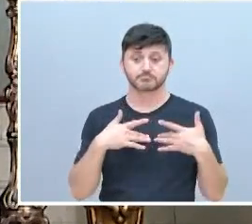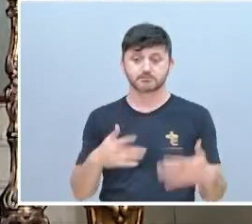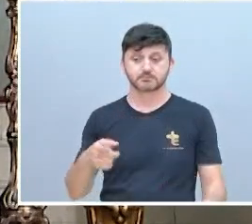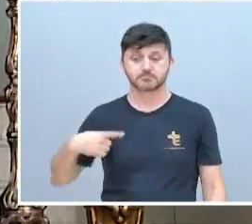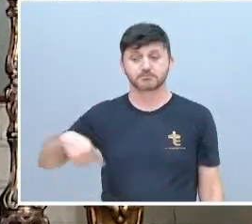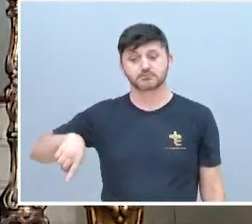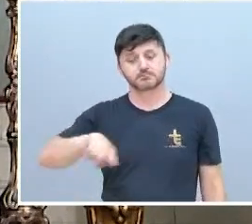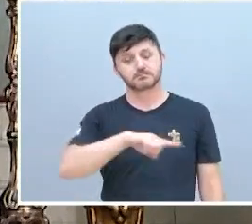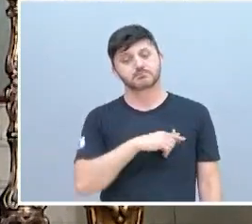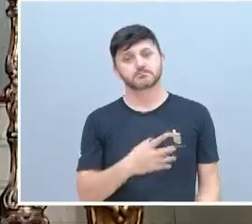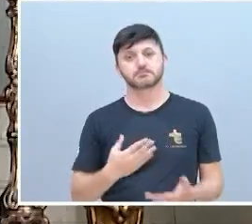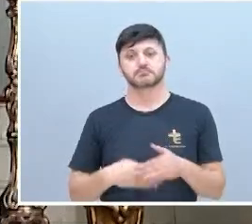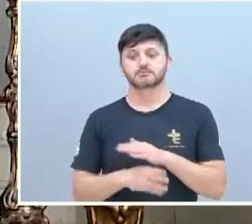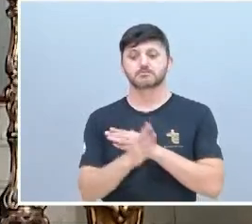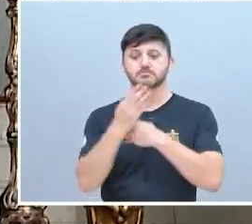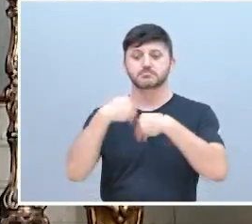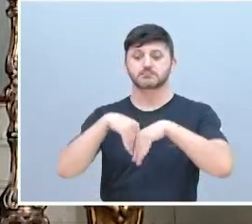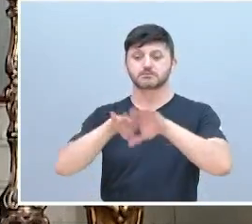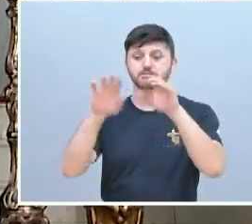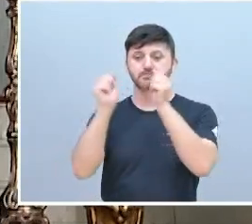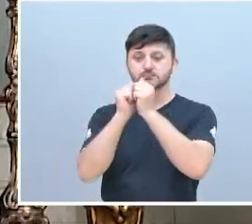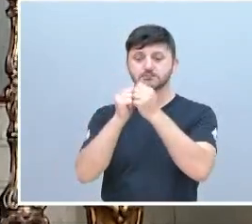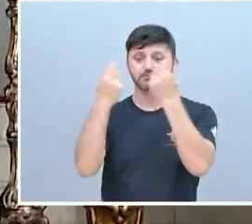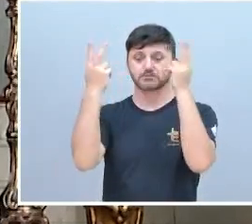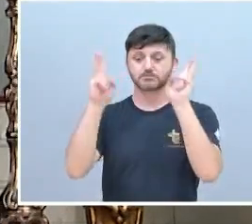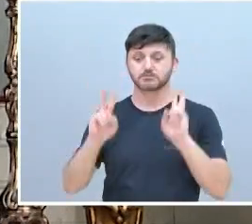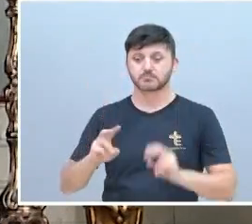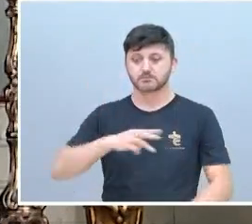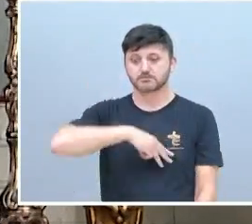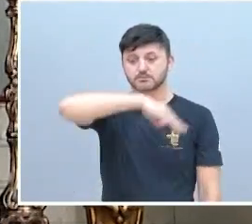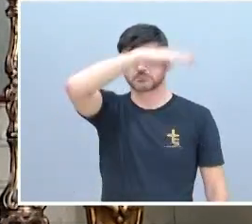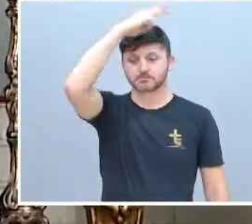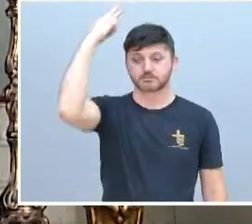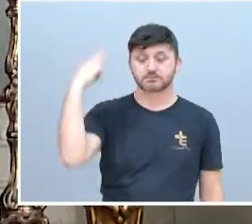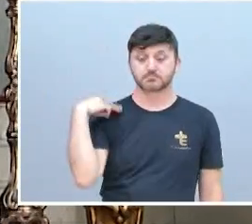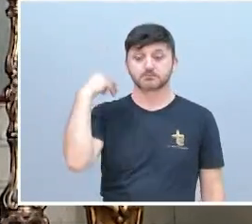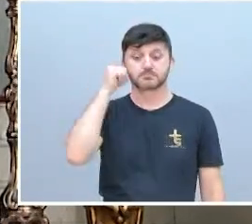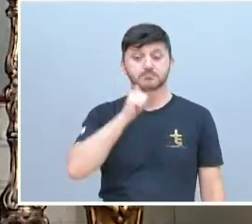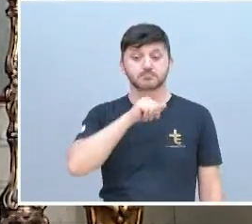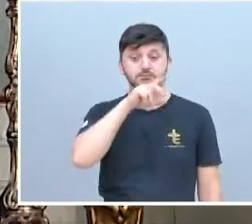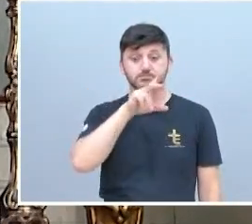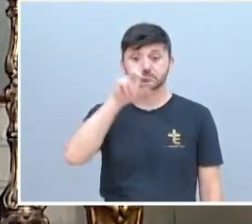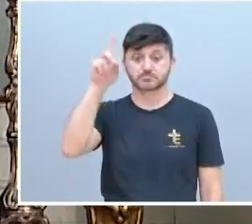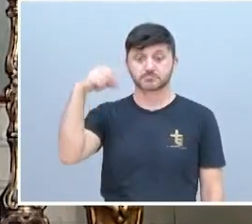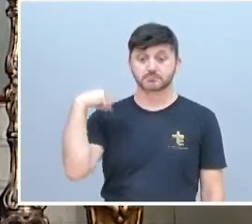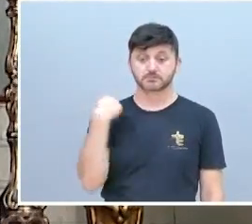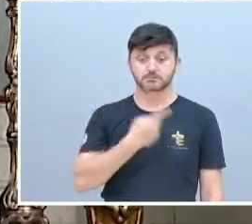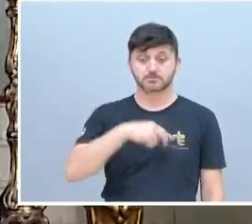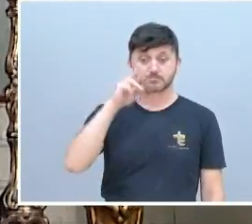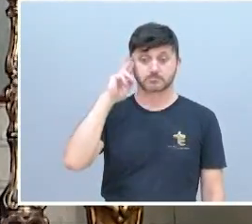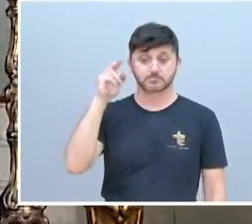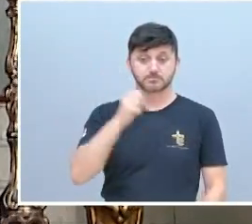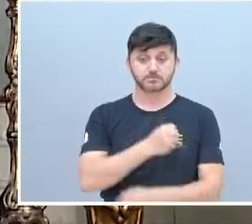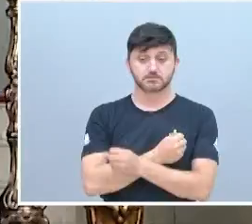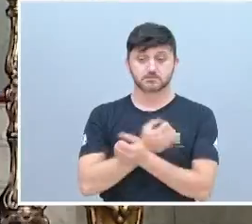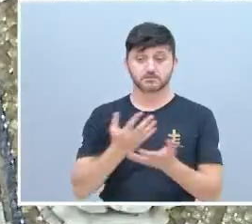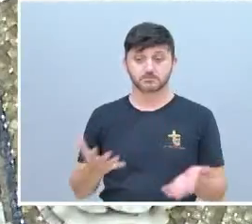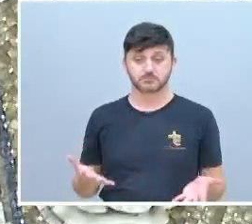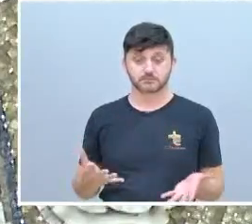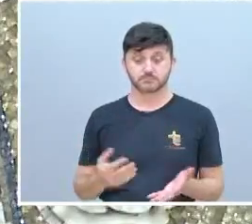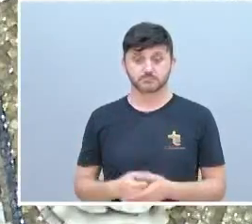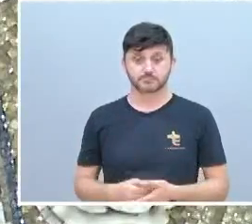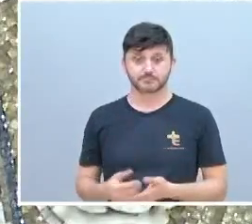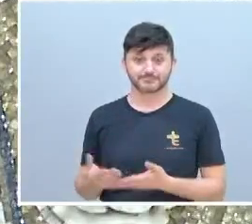tende piedade de todos nós, dai-nos participar da vida eterna, com a Virgem Maria, Mãe de Deus, Nossa Senhora